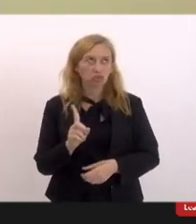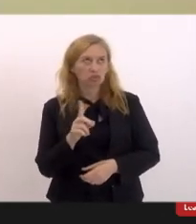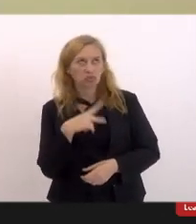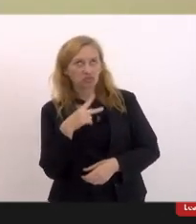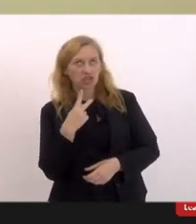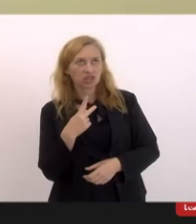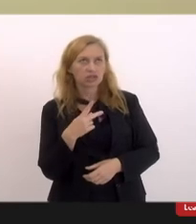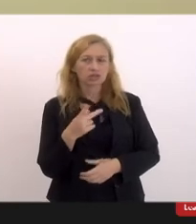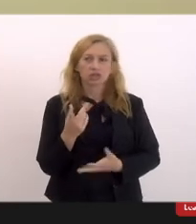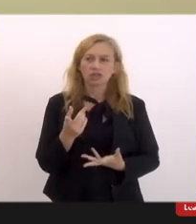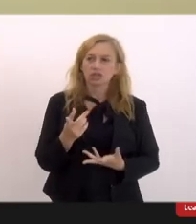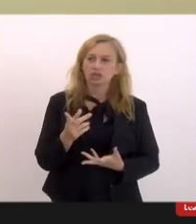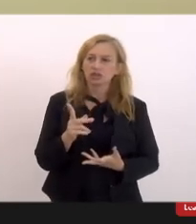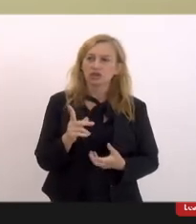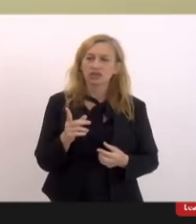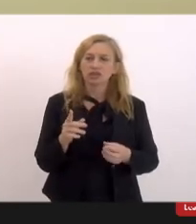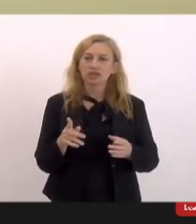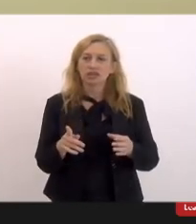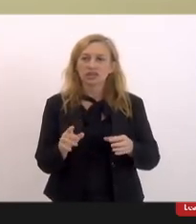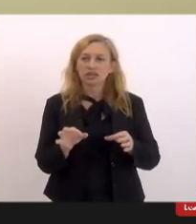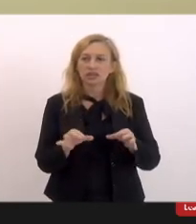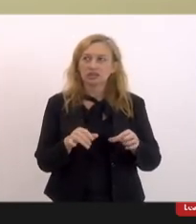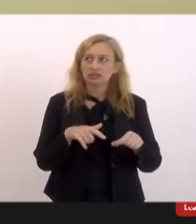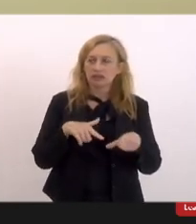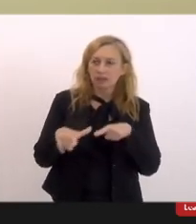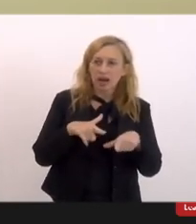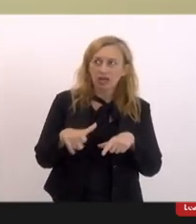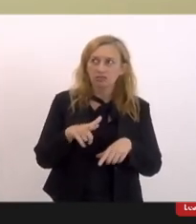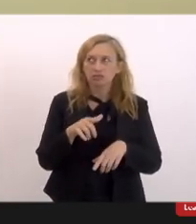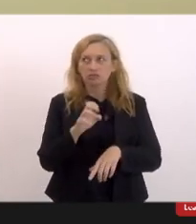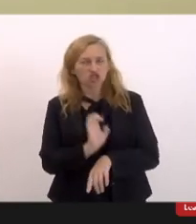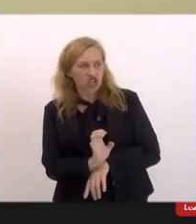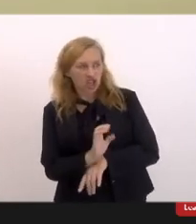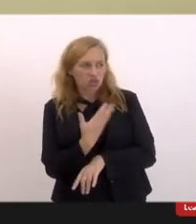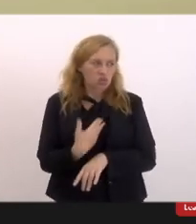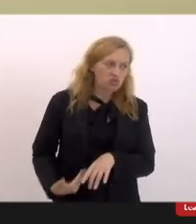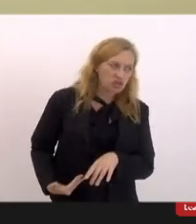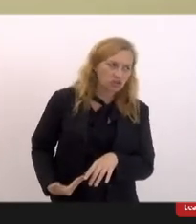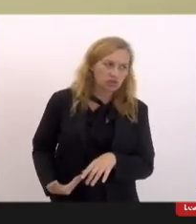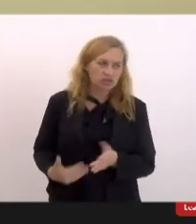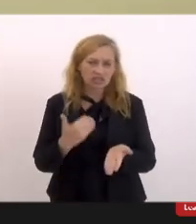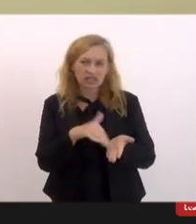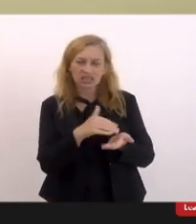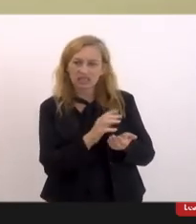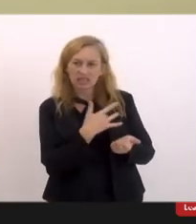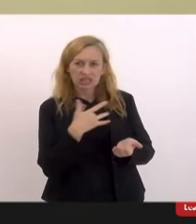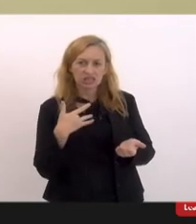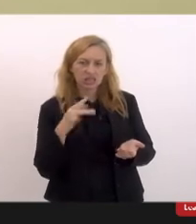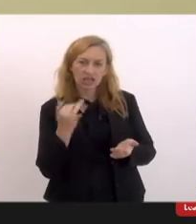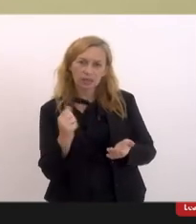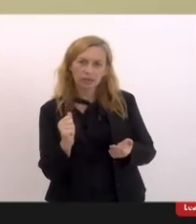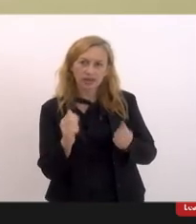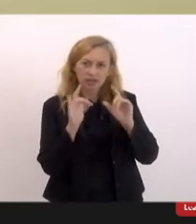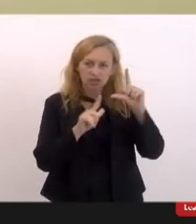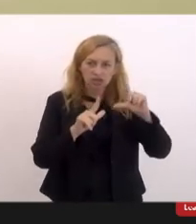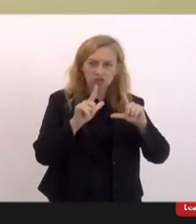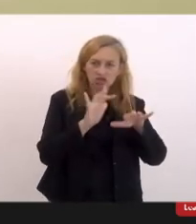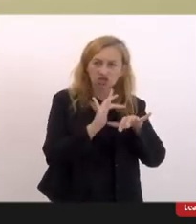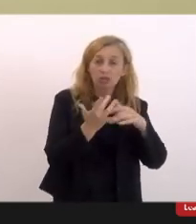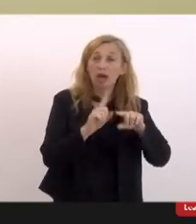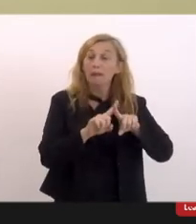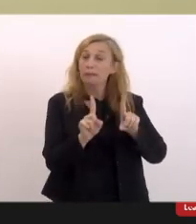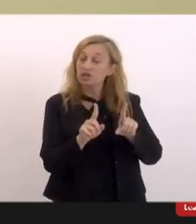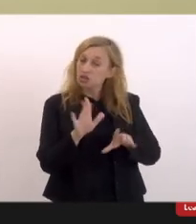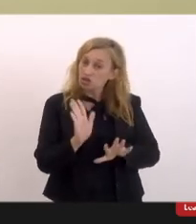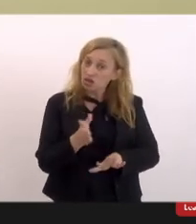e negando que não é trabalho do Estado, né, do governo do Estado, da Secretaria de Saúde, fazer campanhas de mídia. Sim, mas como eu